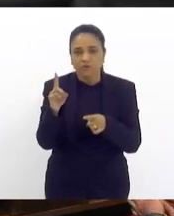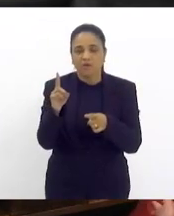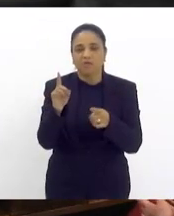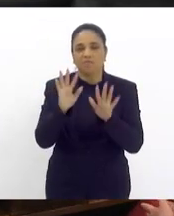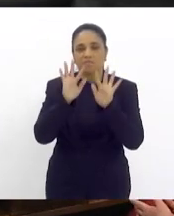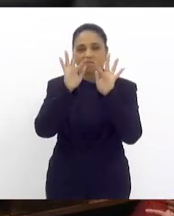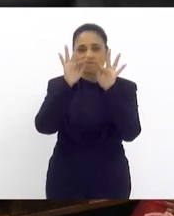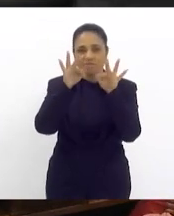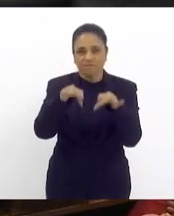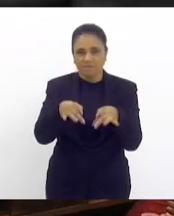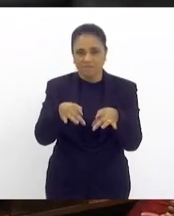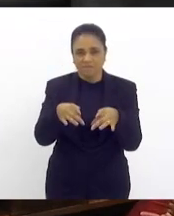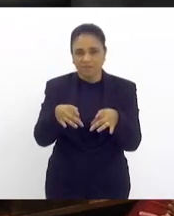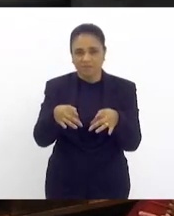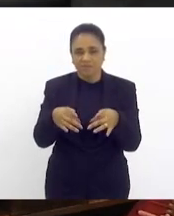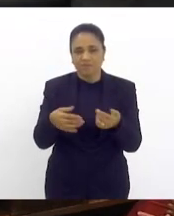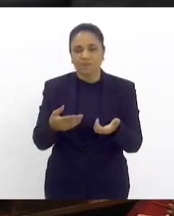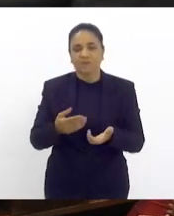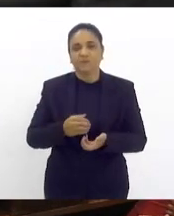expediente final